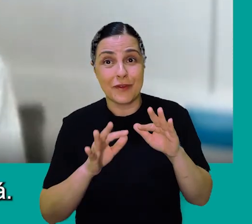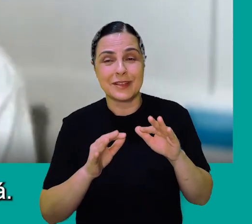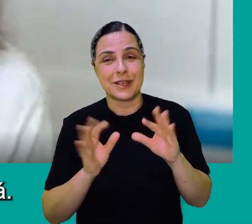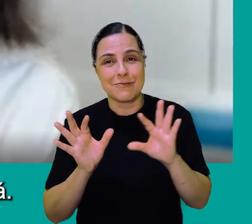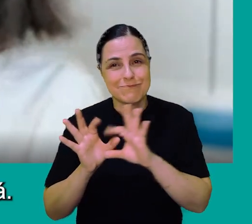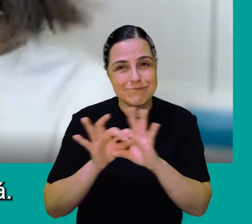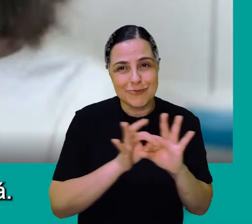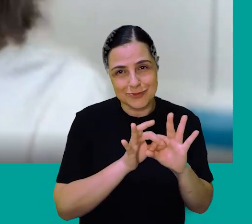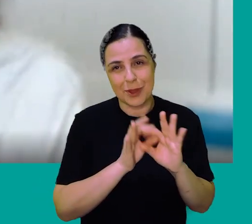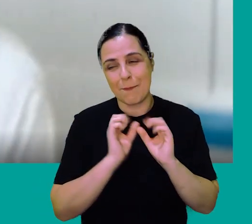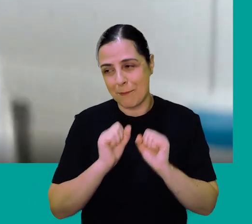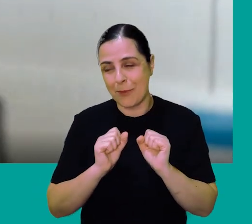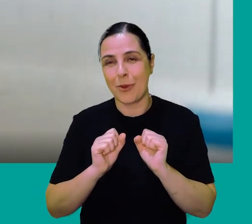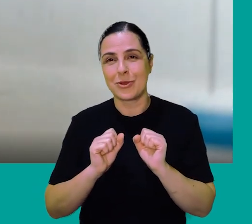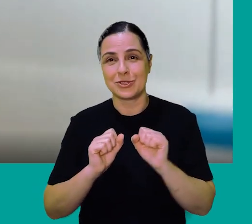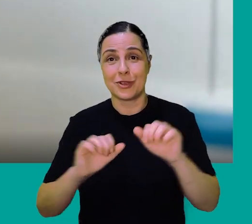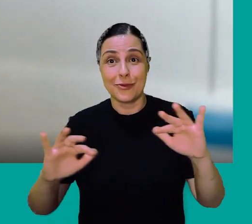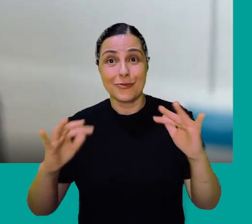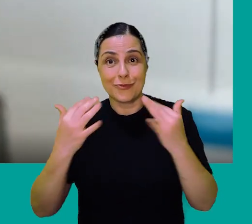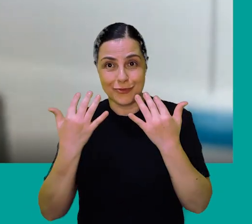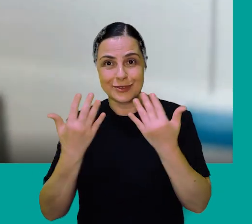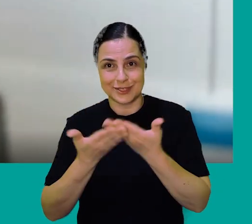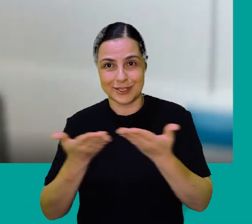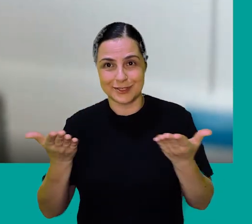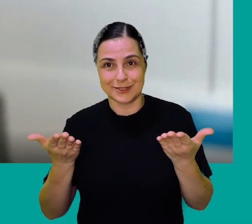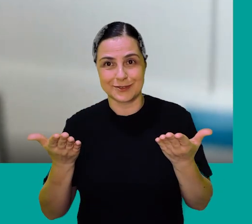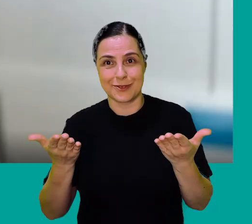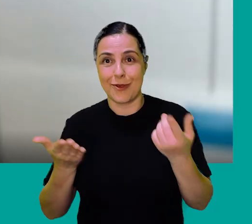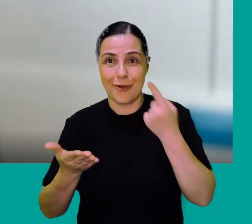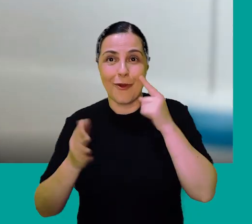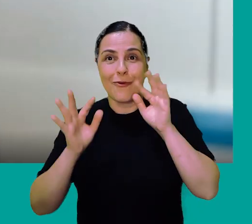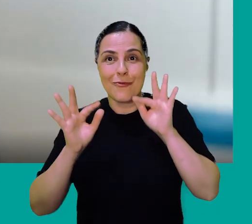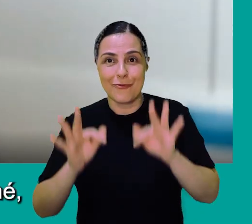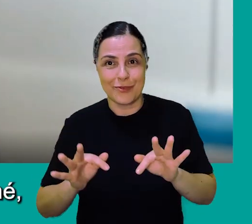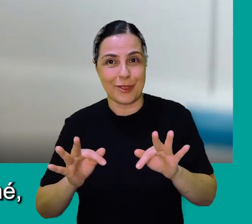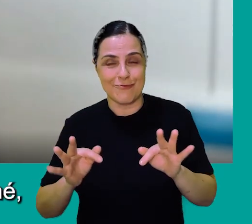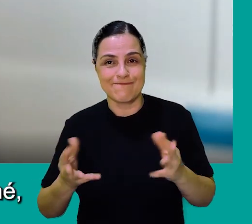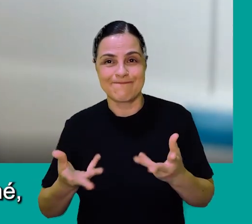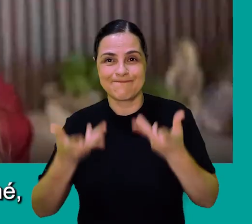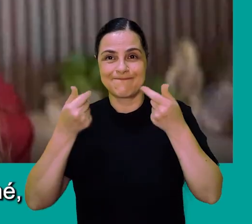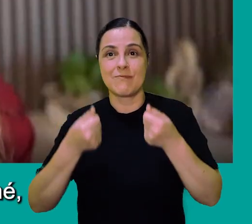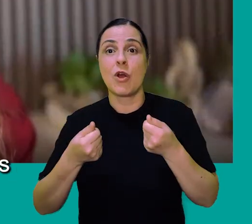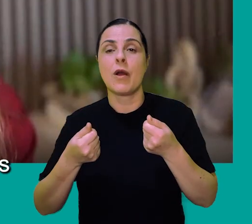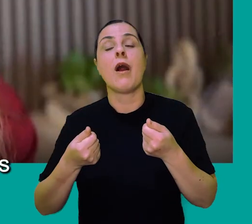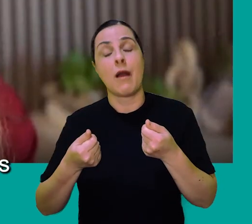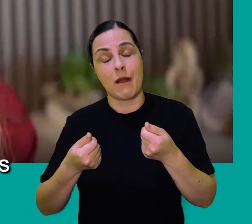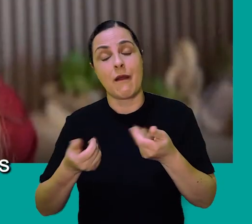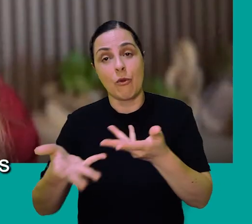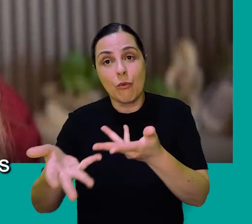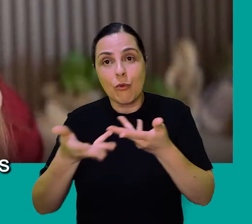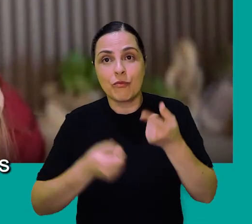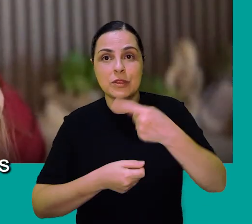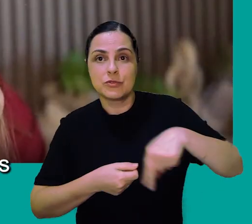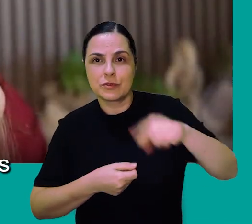amarrar tudo isso para quem tá nos ouvindo e deixar aqui, ó, um final lindo. Bom, eu acho que esse convite, né, da gente olhar as